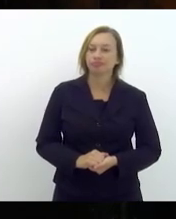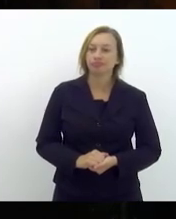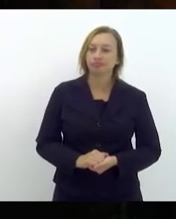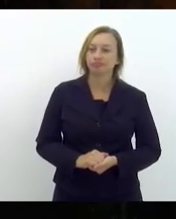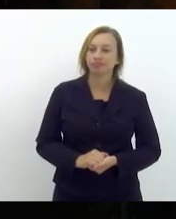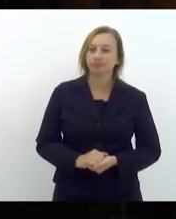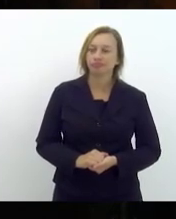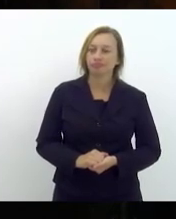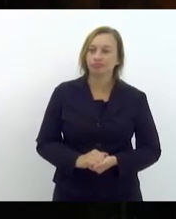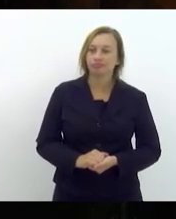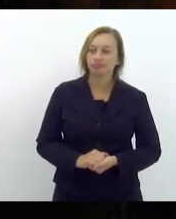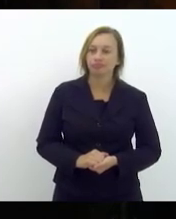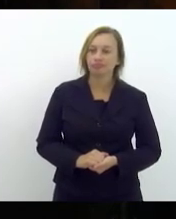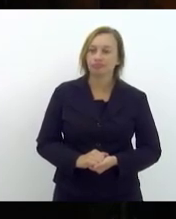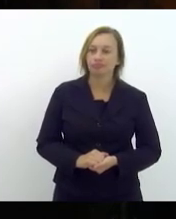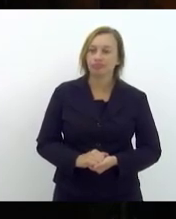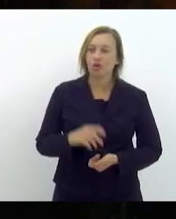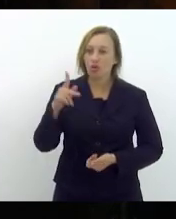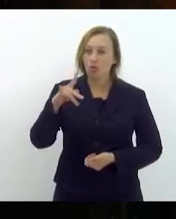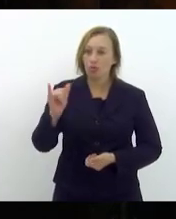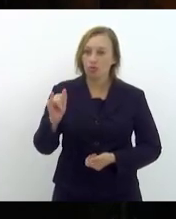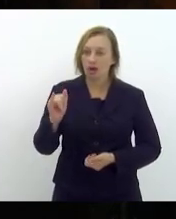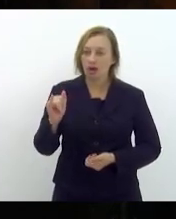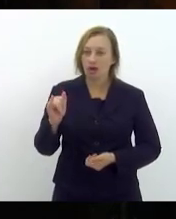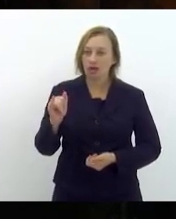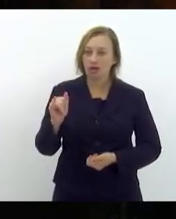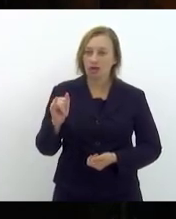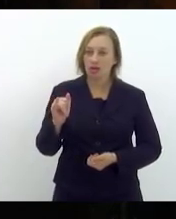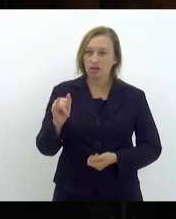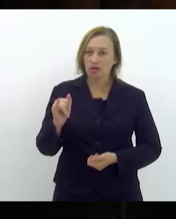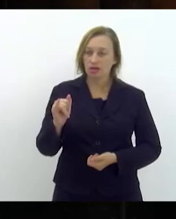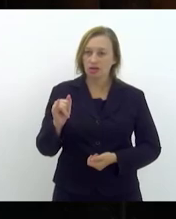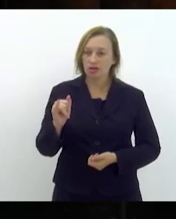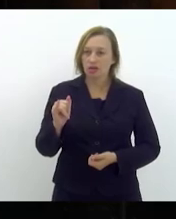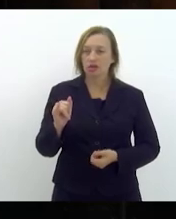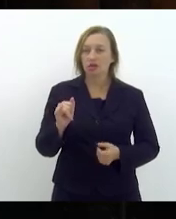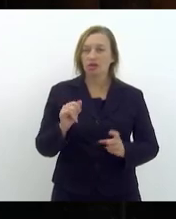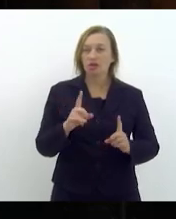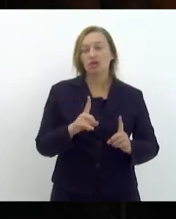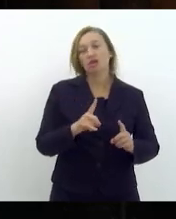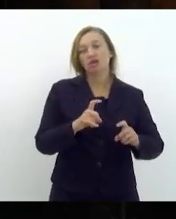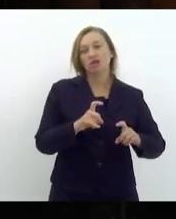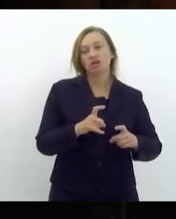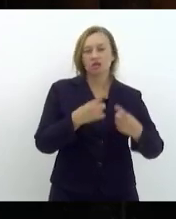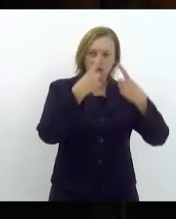e o pai é um dos agressores sexual da criança